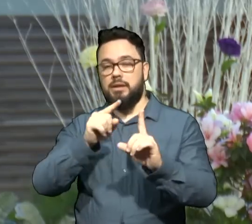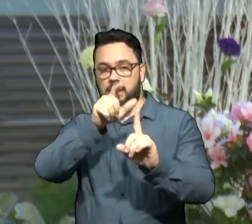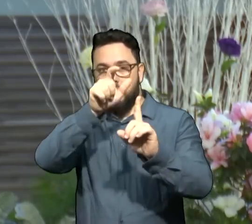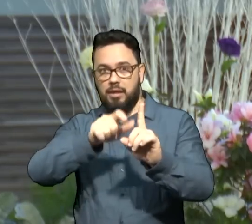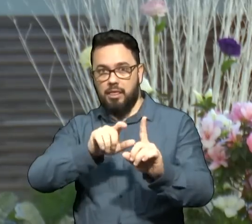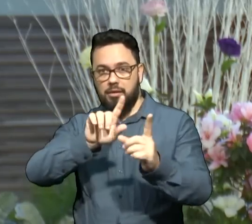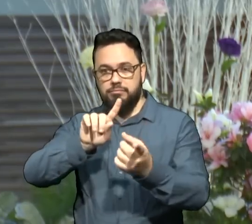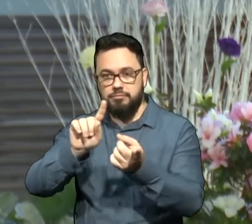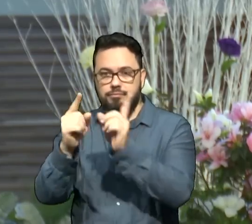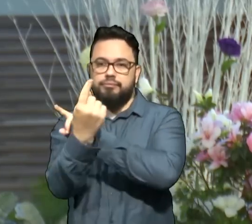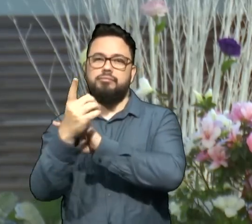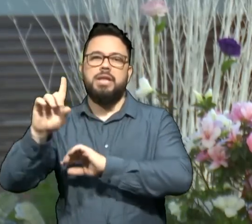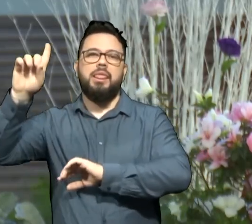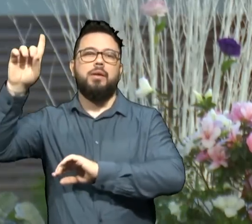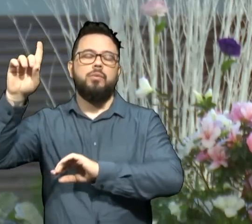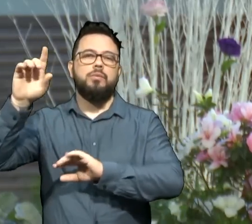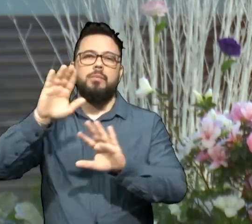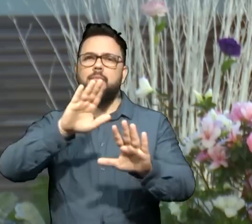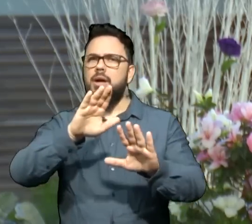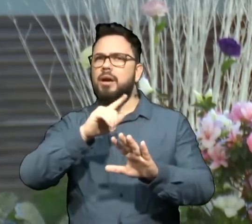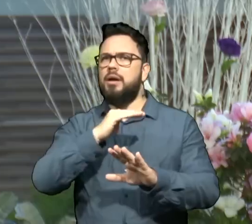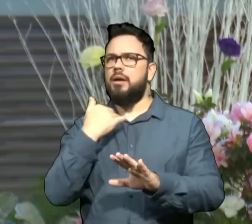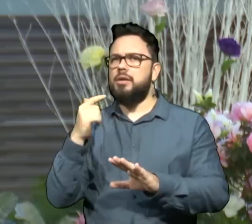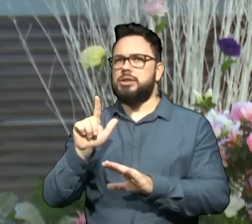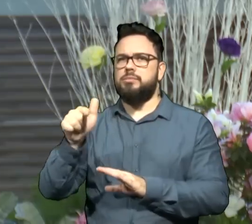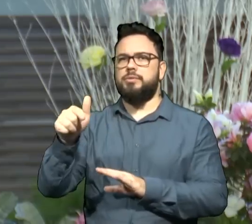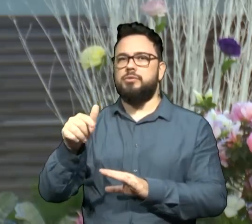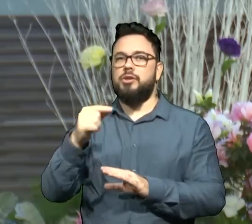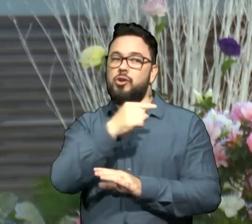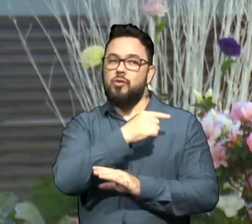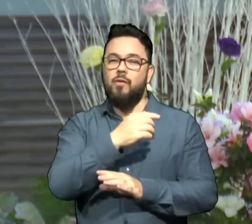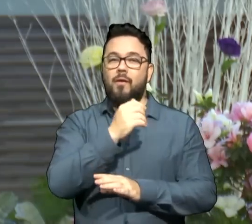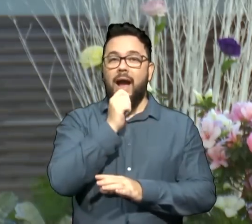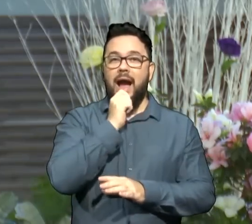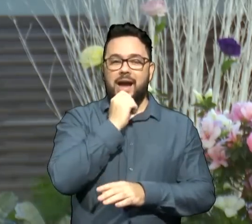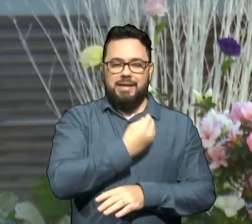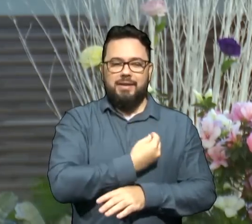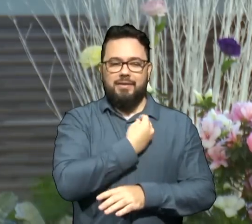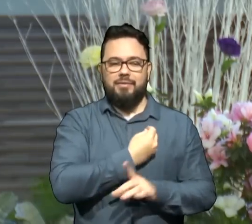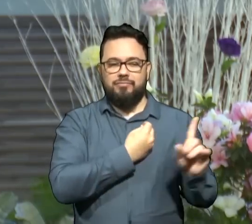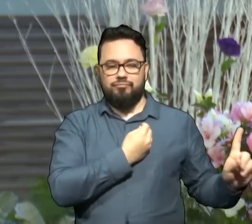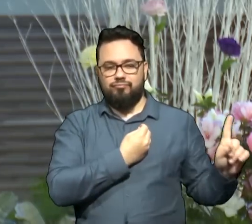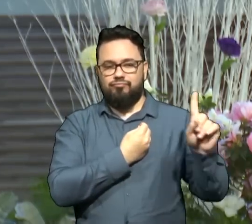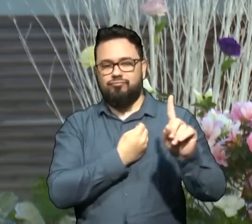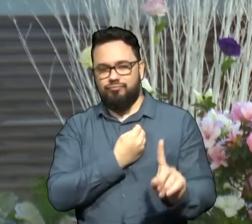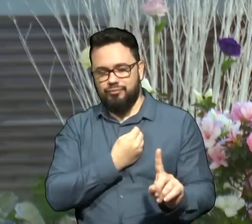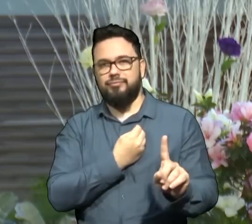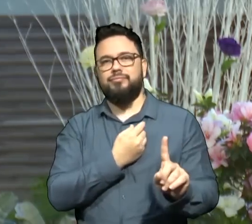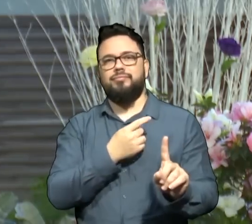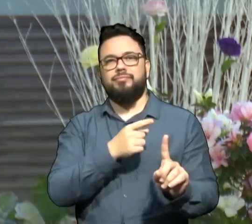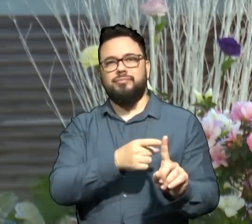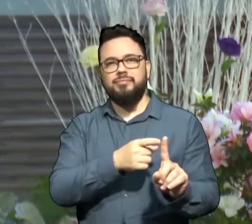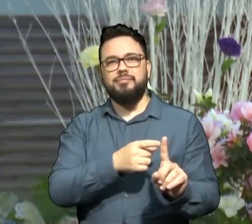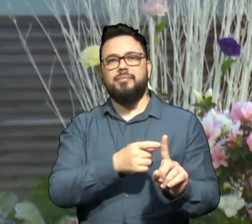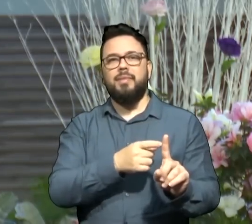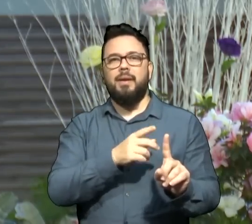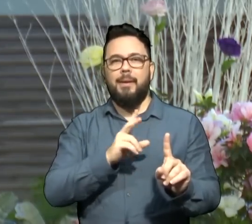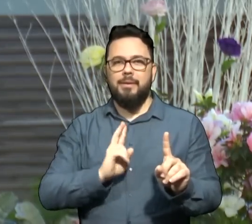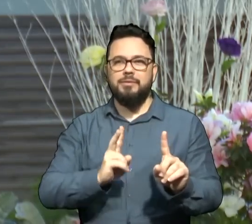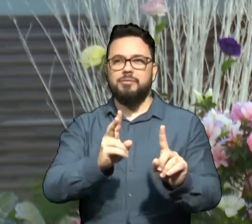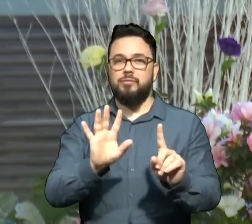eles divinizam o imperador que morreu e o que estava vivo tinha que participar de um festival que ocorria a cada época